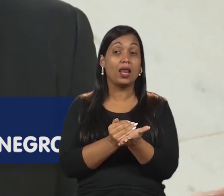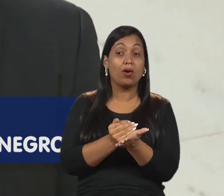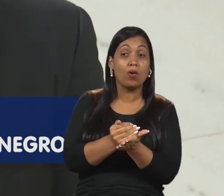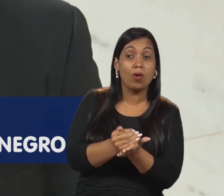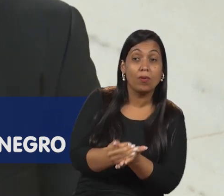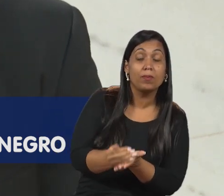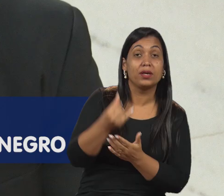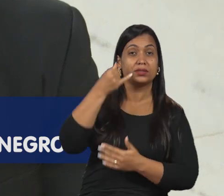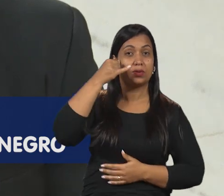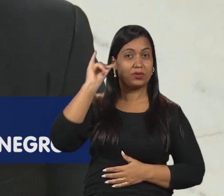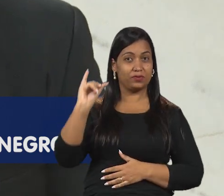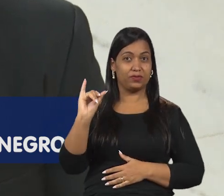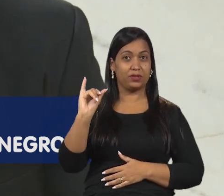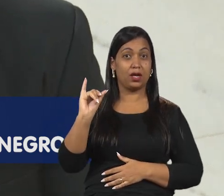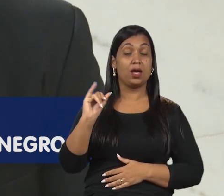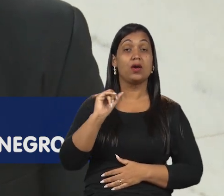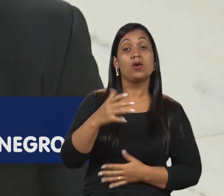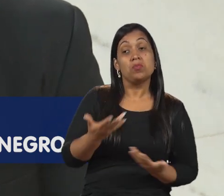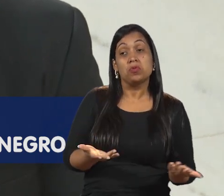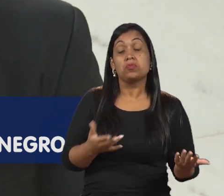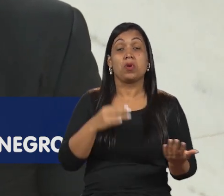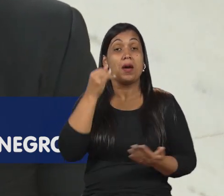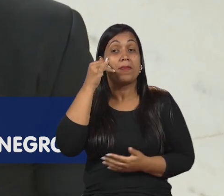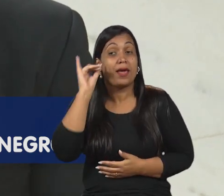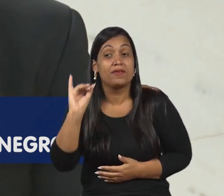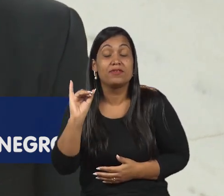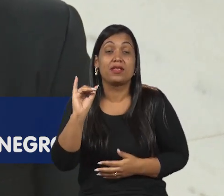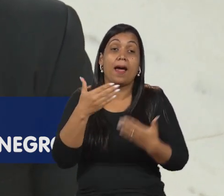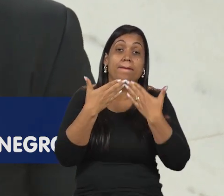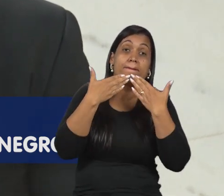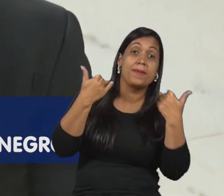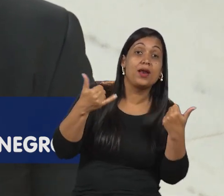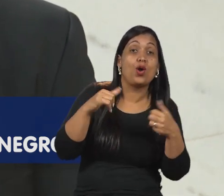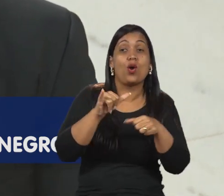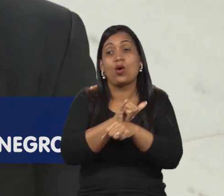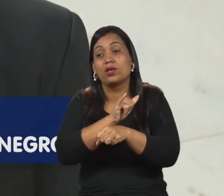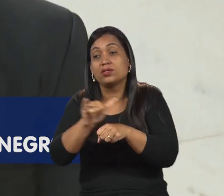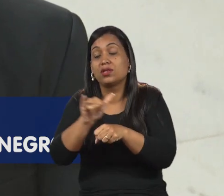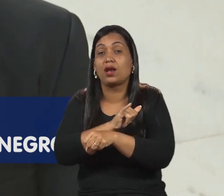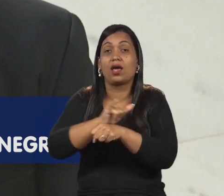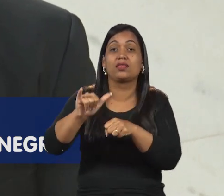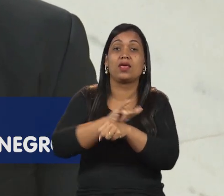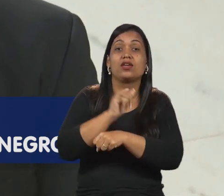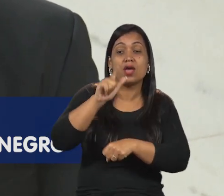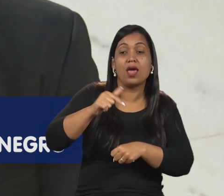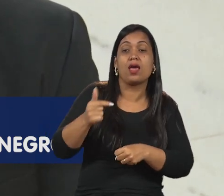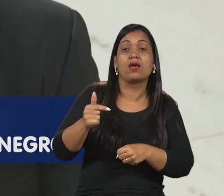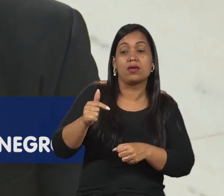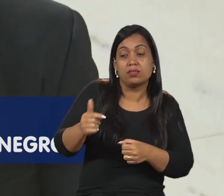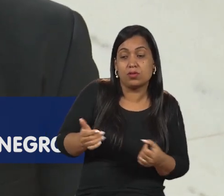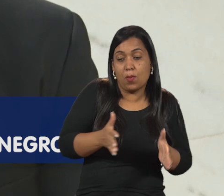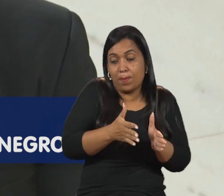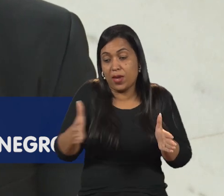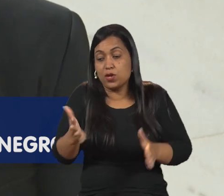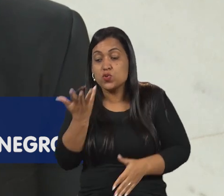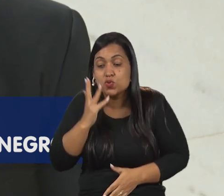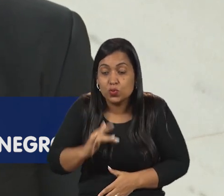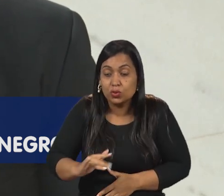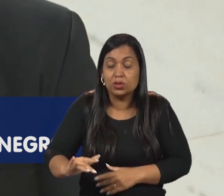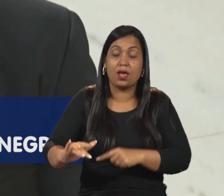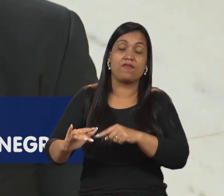na prevenção. E quando a gente trata de prevenção, não tem forma melhor de se tratar do que na infância. Fiz muito